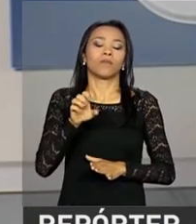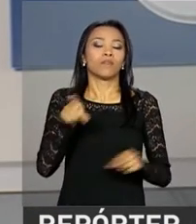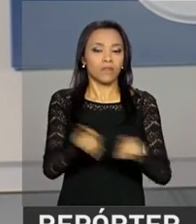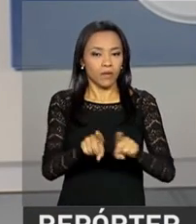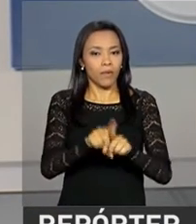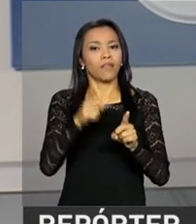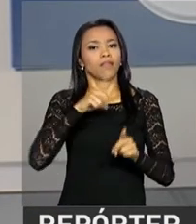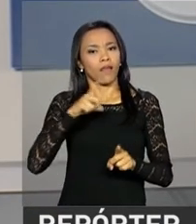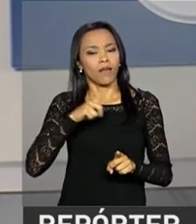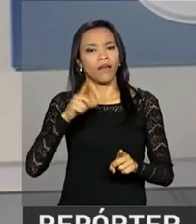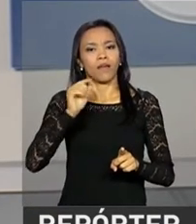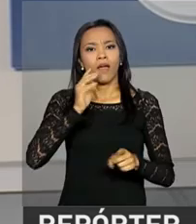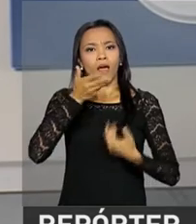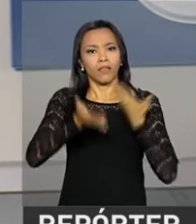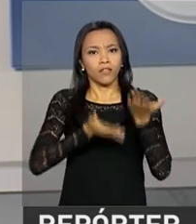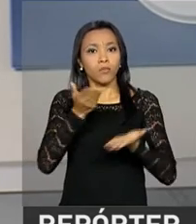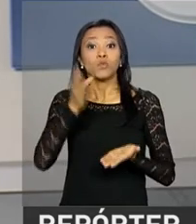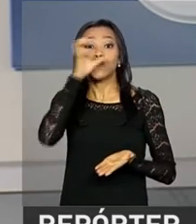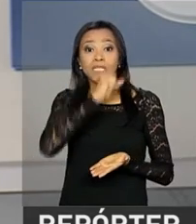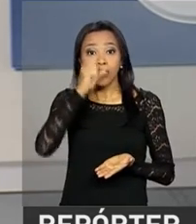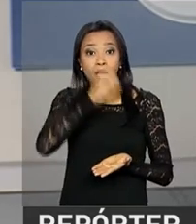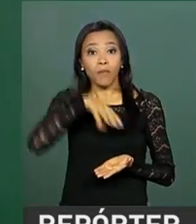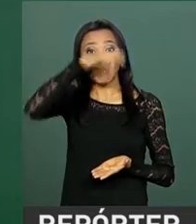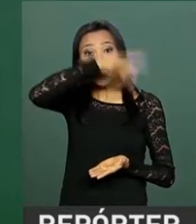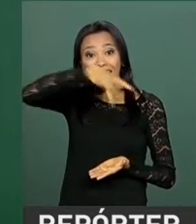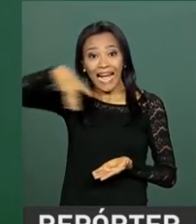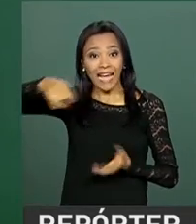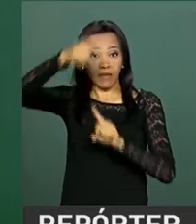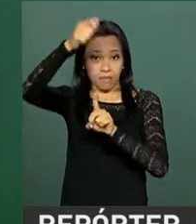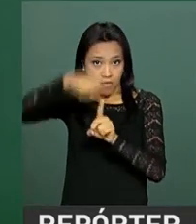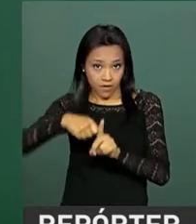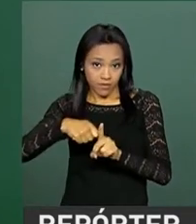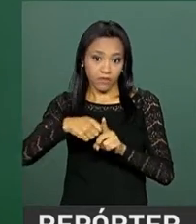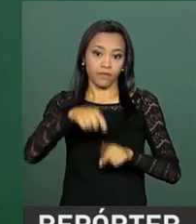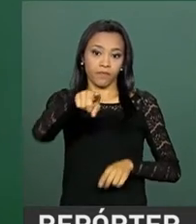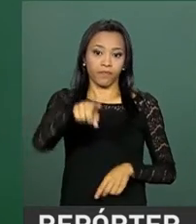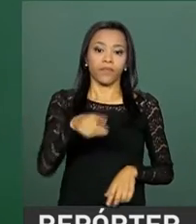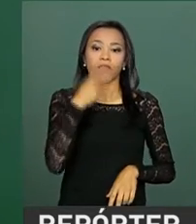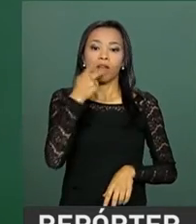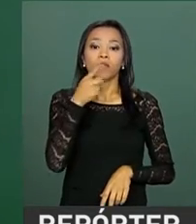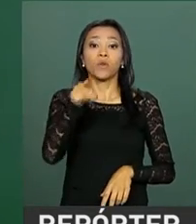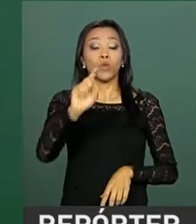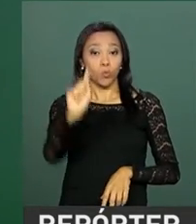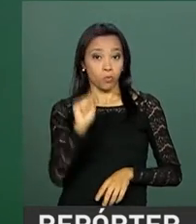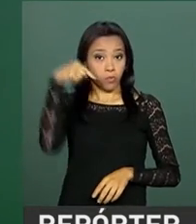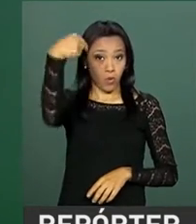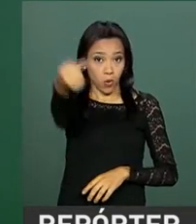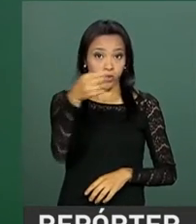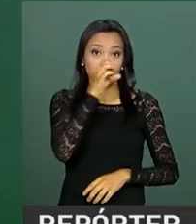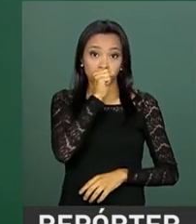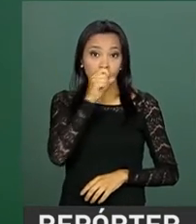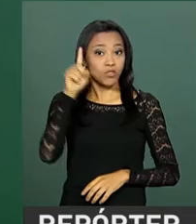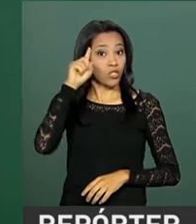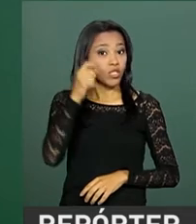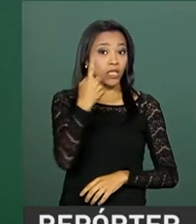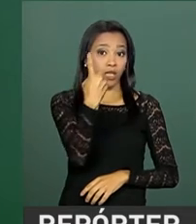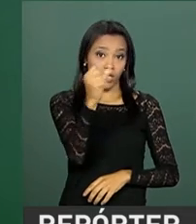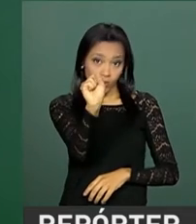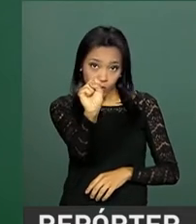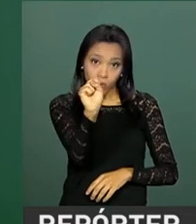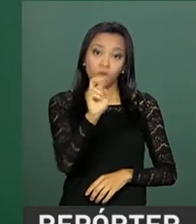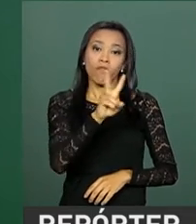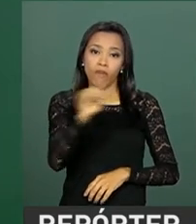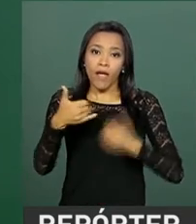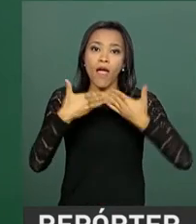ainda atendimentos em um sábado de cada mês. A Caixa também no próximo sábado, no dia 18,